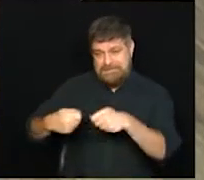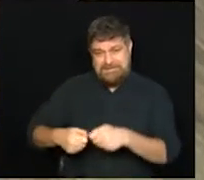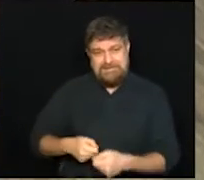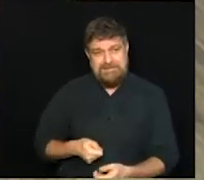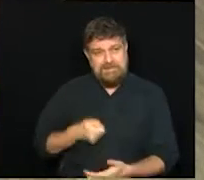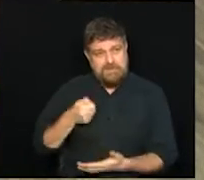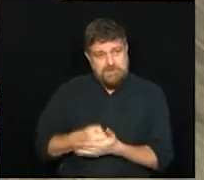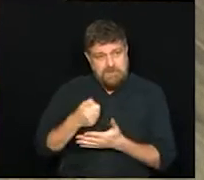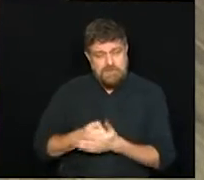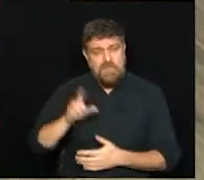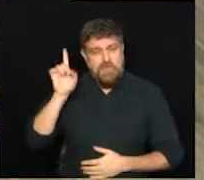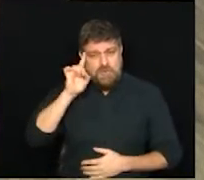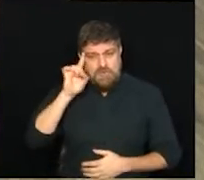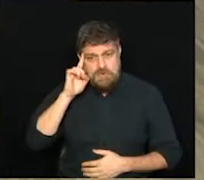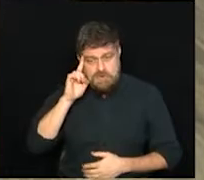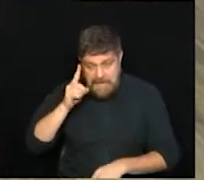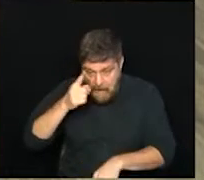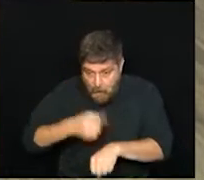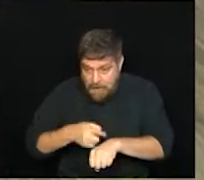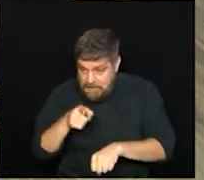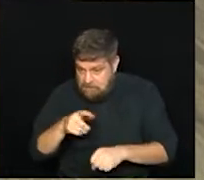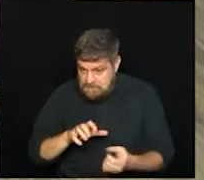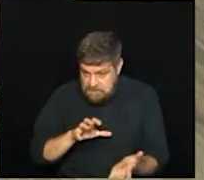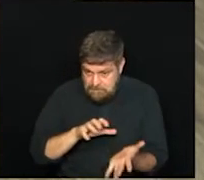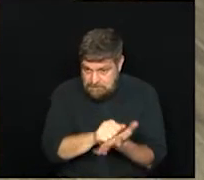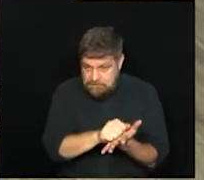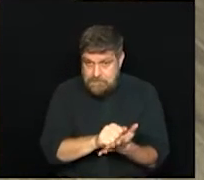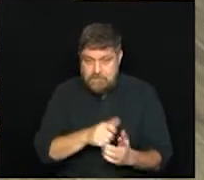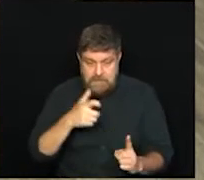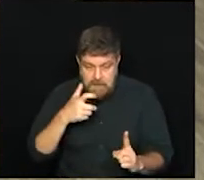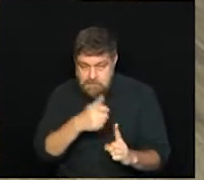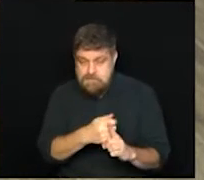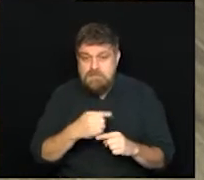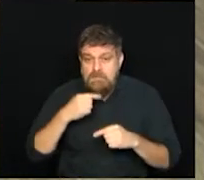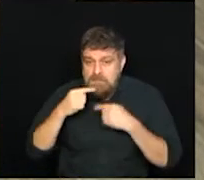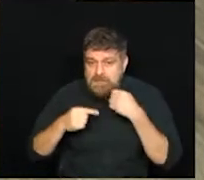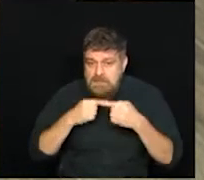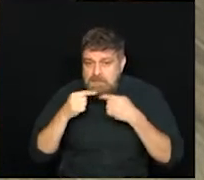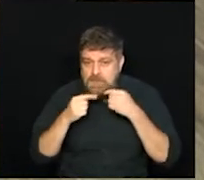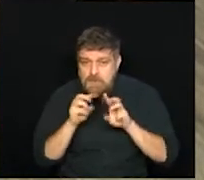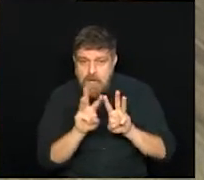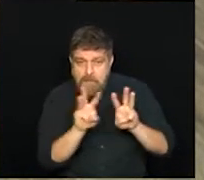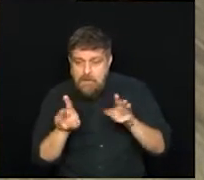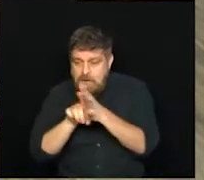todos os dias. Chegou a sua vez de se vacinar? Tem alguma dúvida? Site